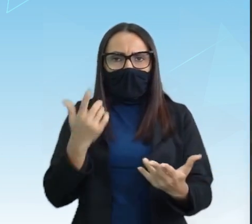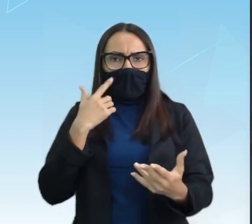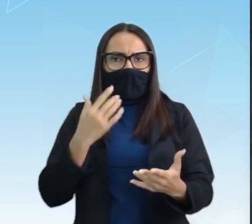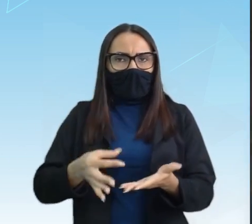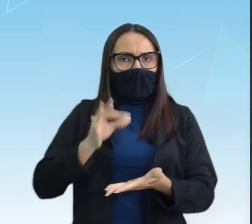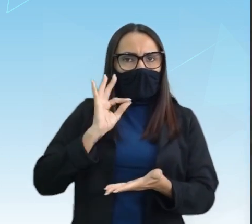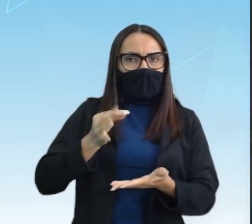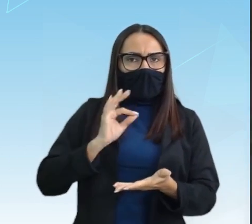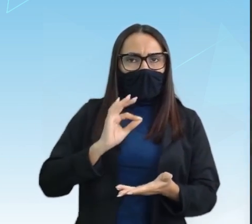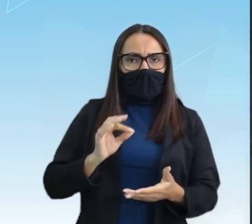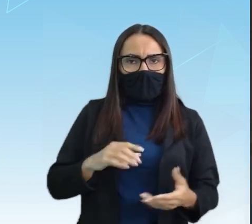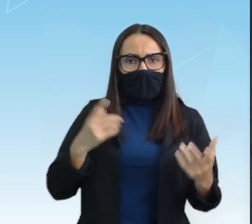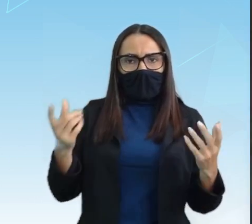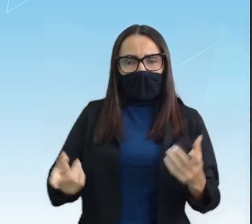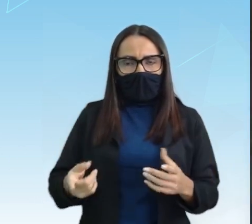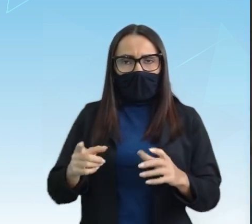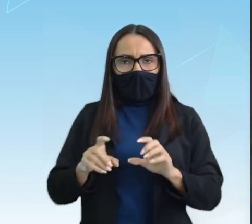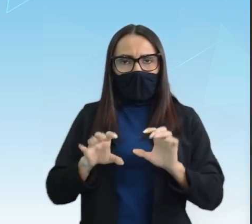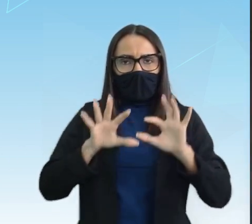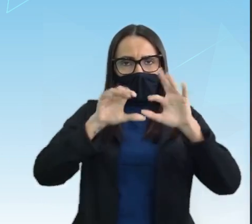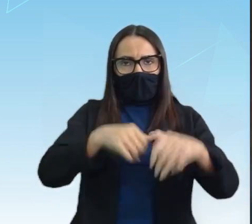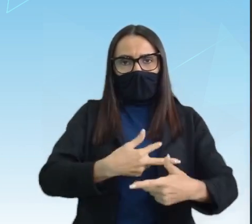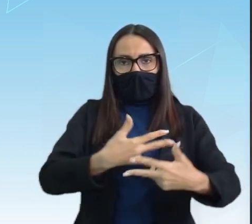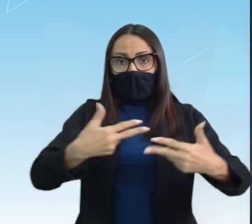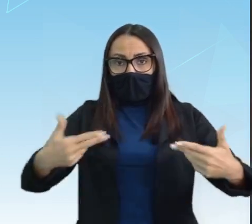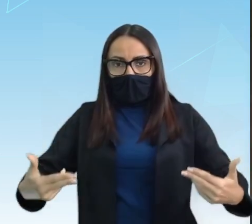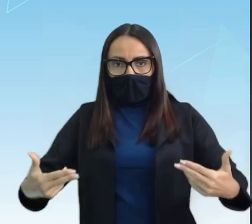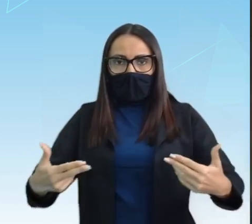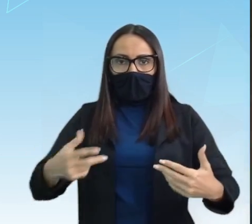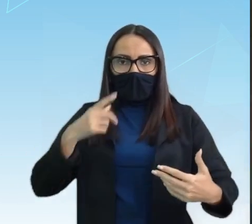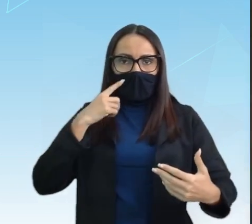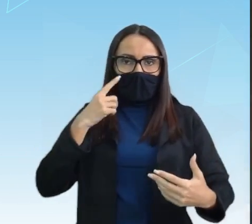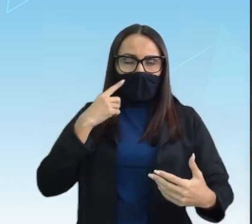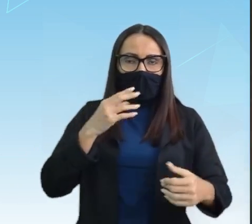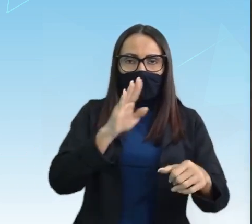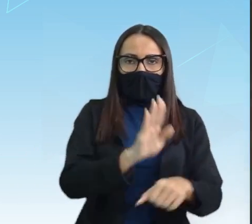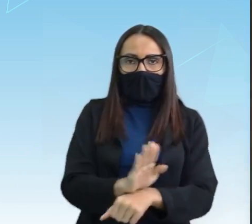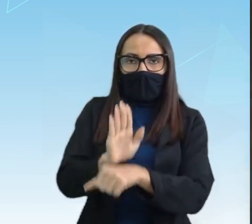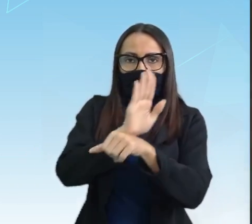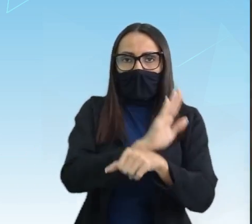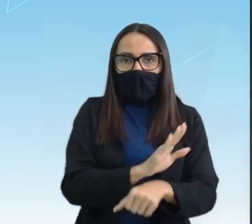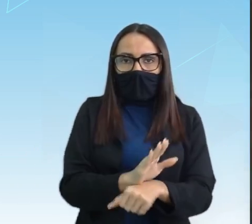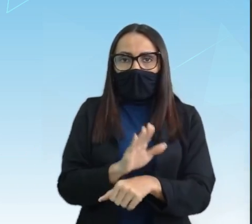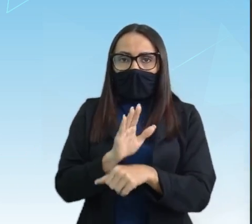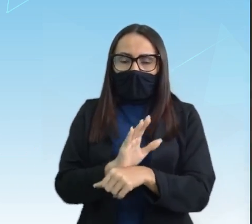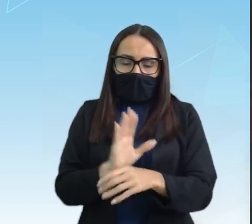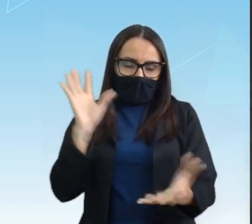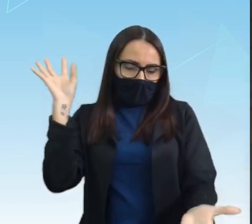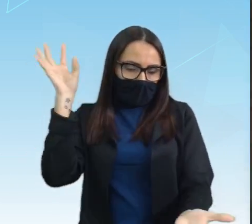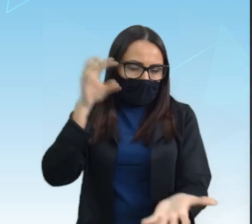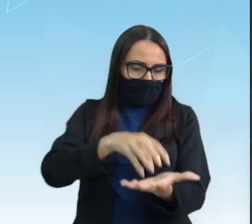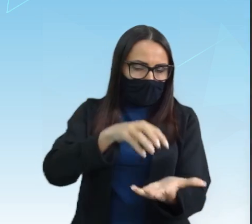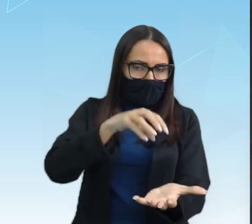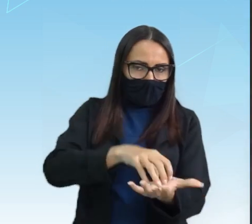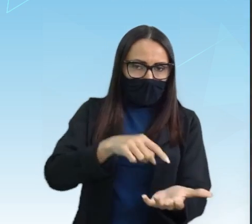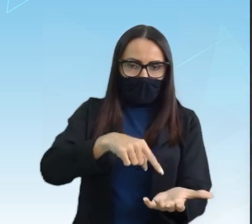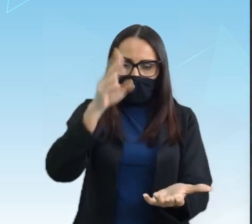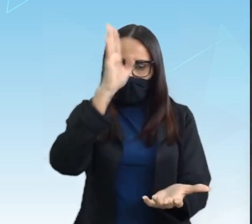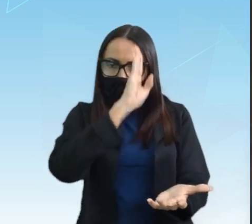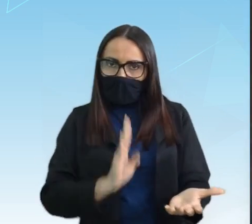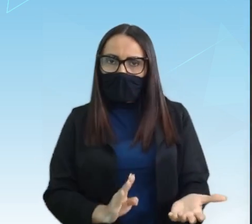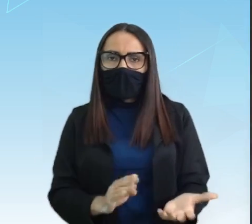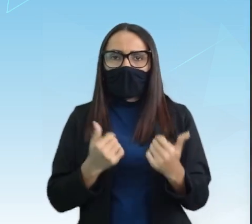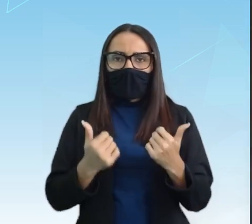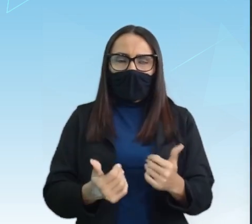veio a pecuária. A pecuária foi o último, tá? Porque a pecuária ela tem mais ali no centro da região central do Brasil,